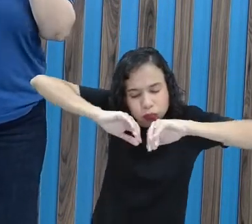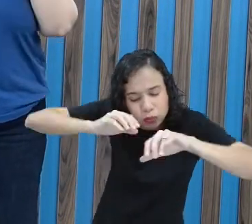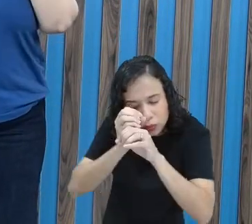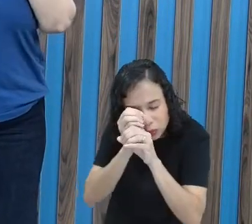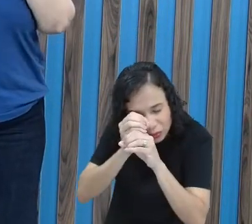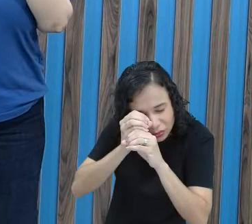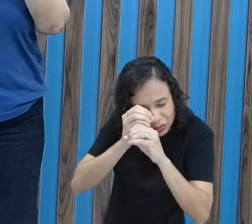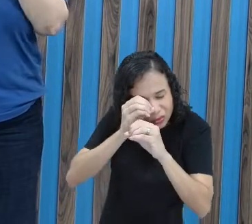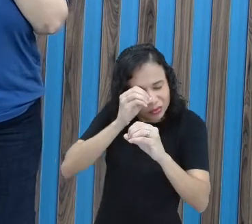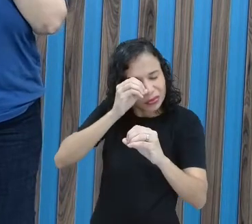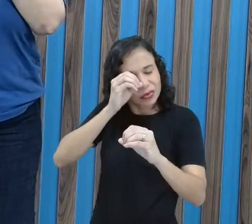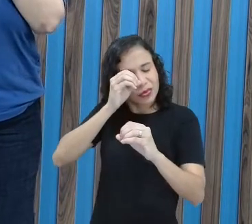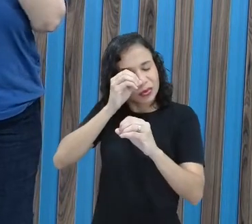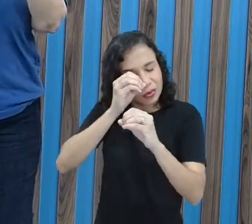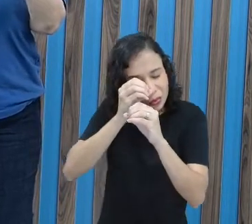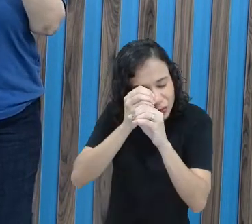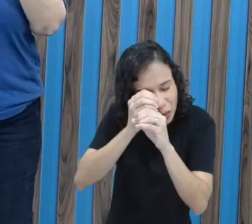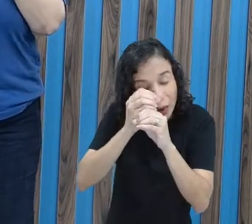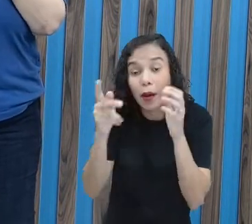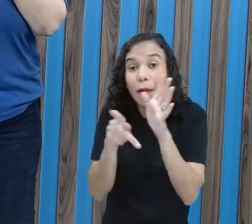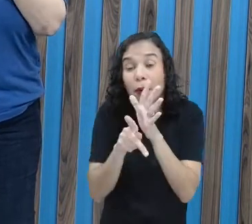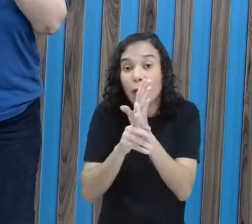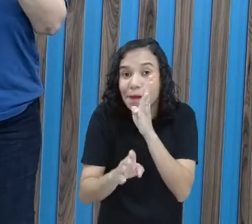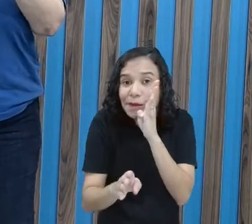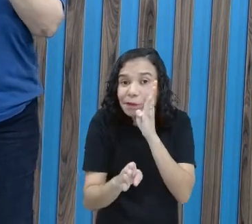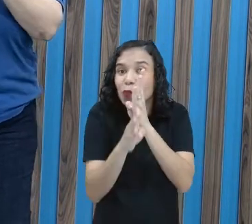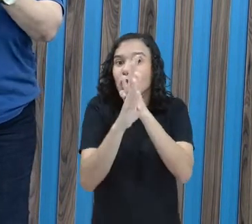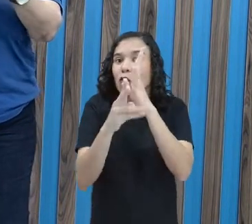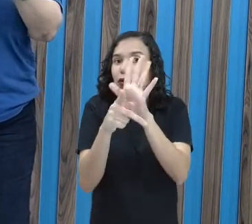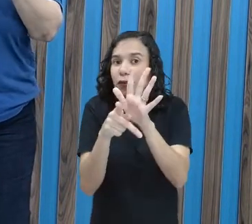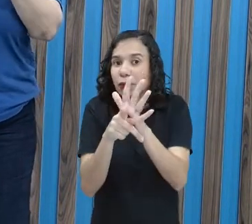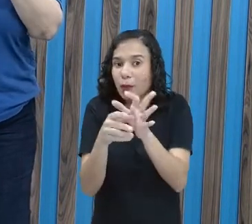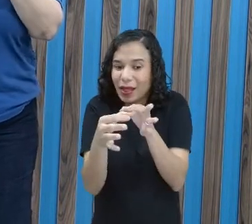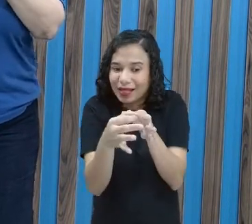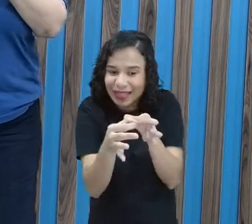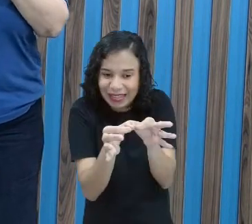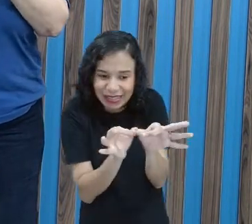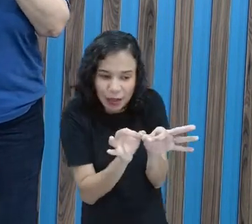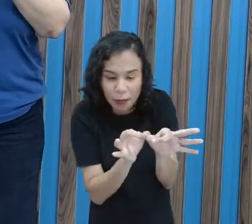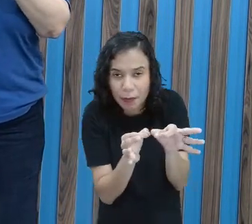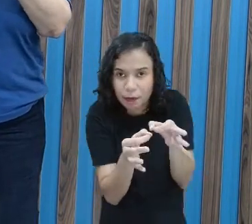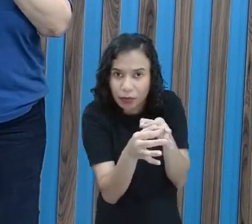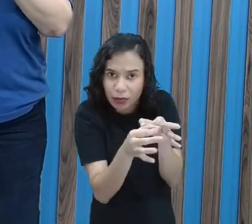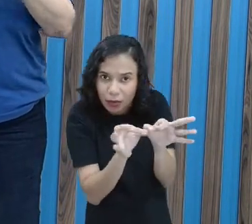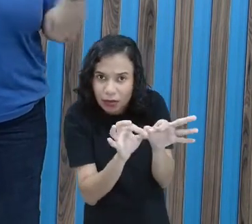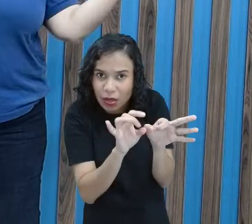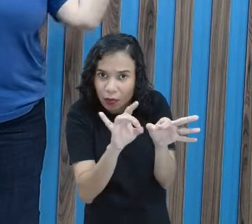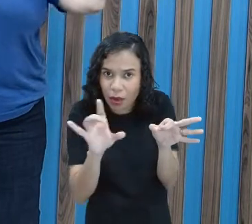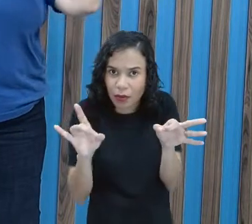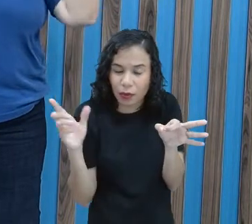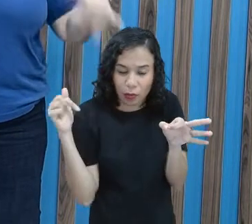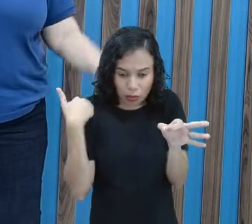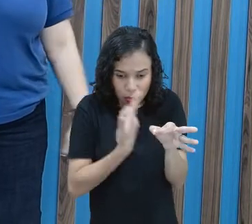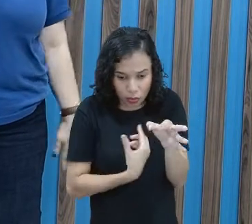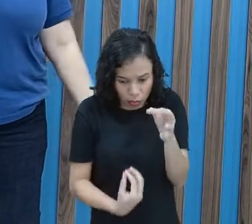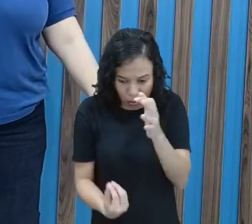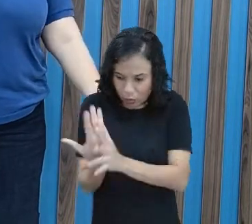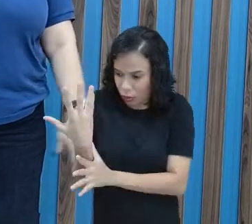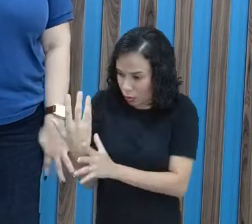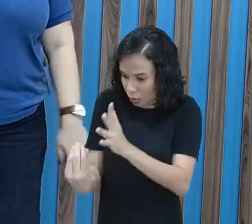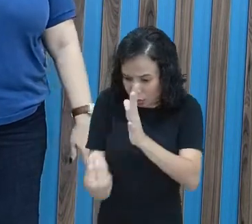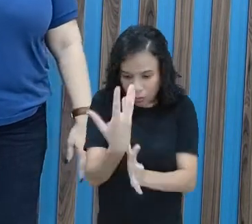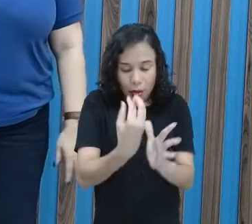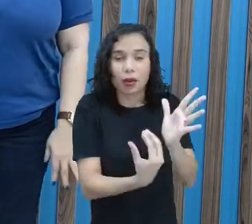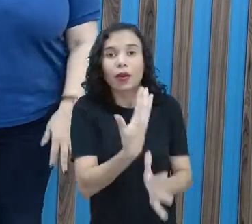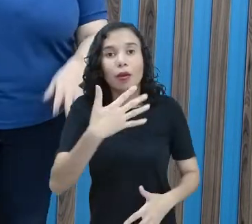veia, no cerne, né, do problema, né, lá na célula, porque a partir de cada célula da gente é que a gente constitui esse organismo